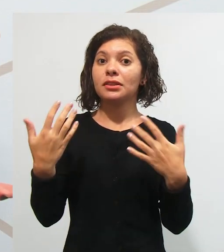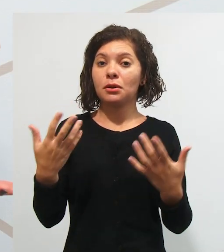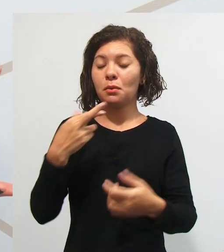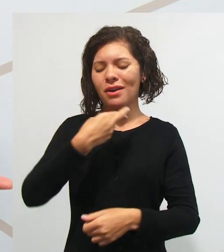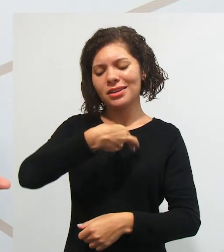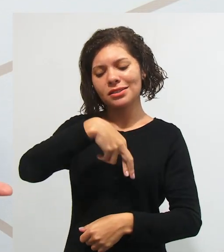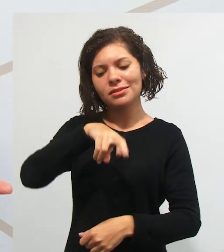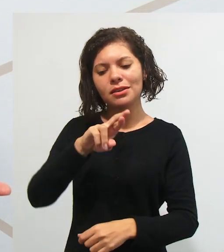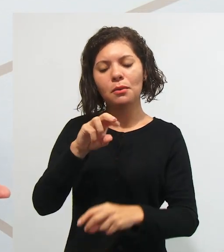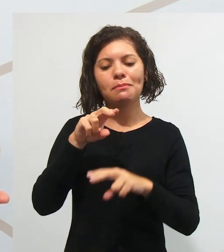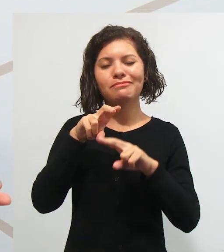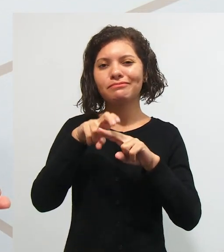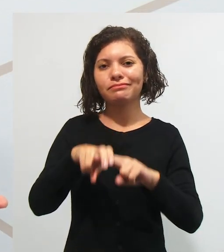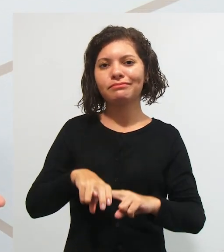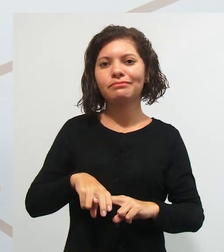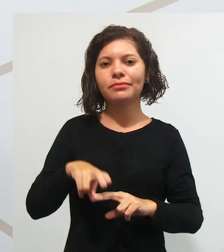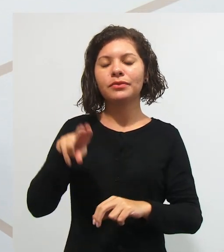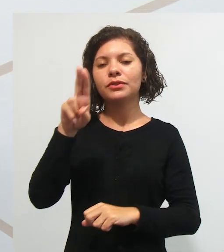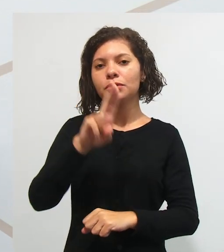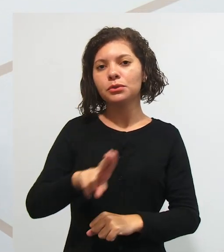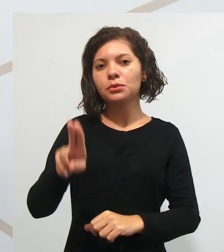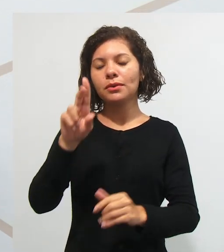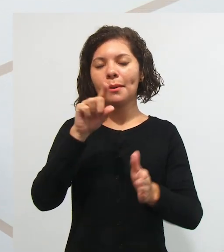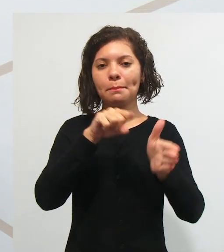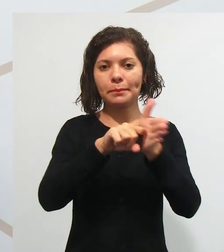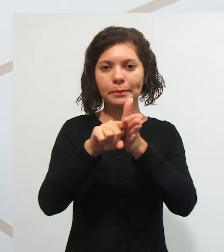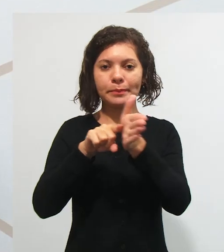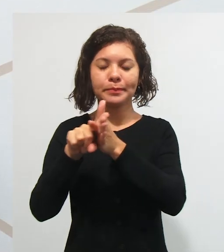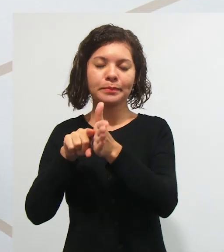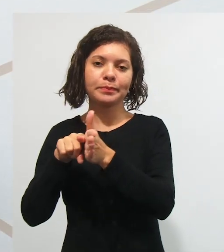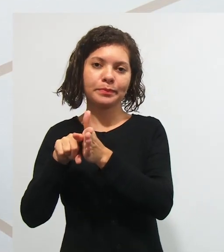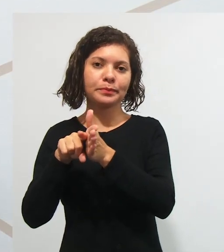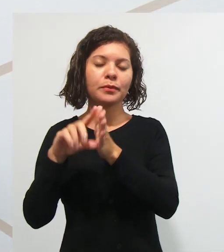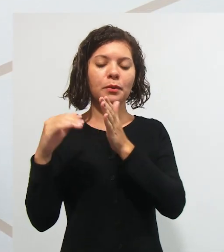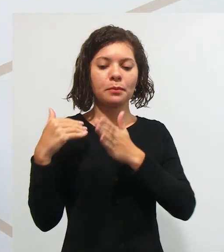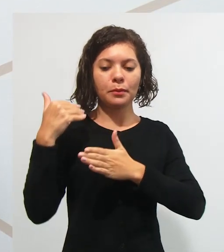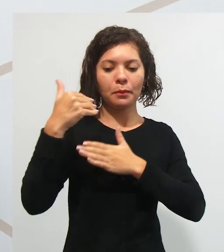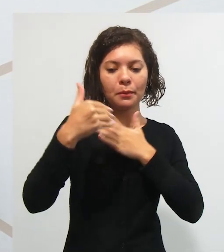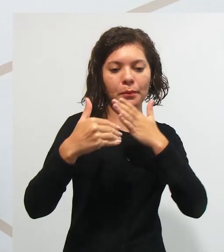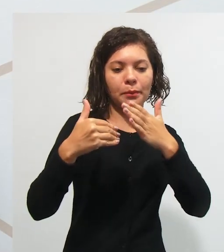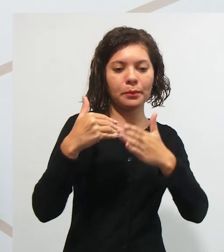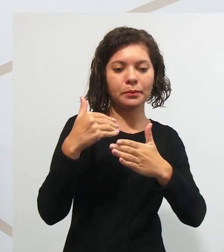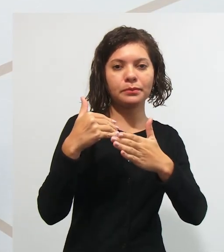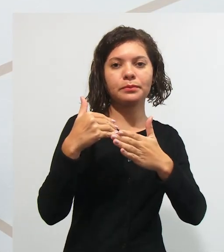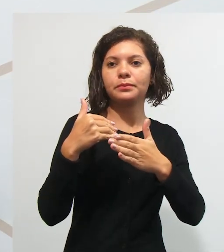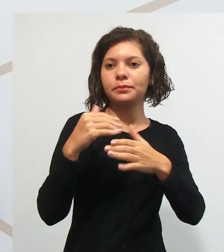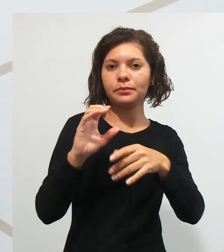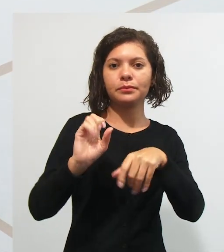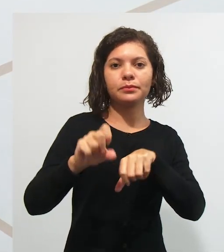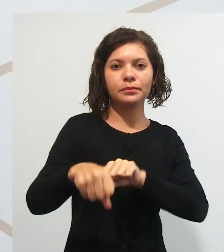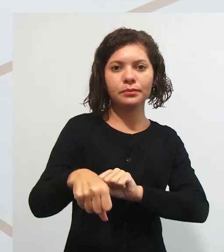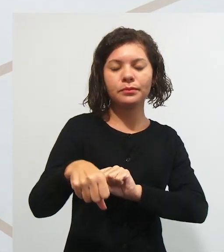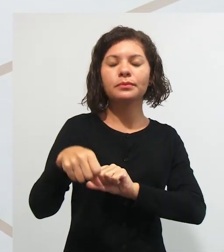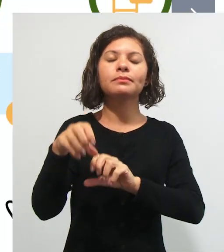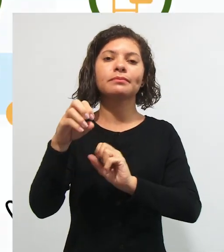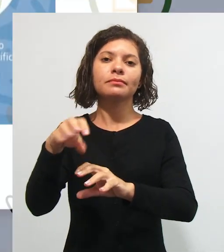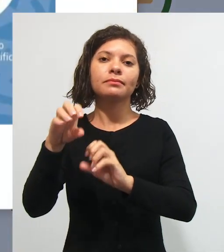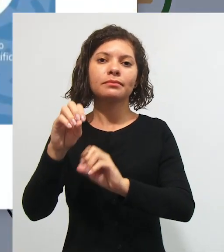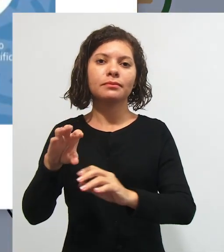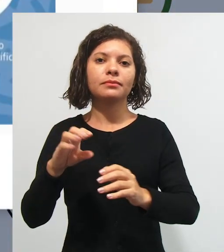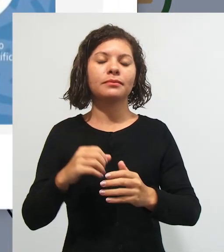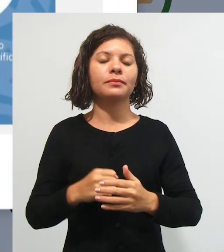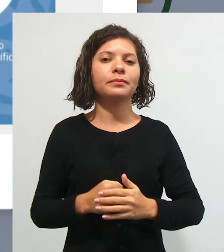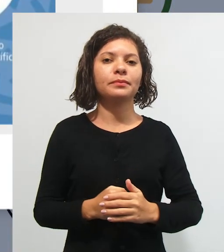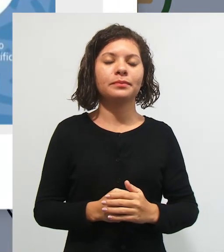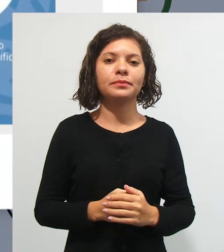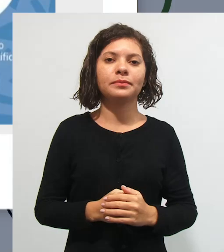você usar a pesquisa como processo formativo para a educação. E aí,